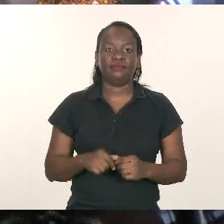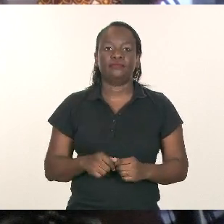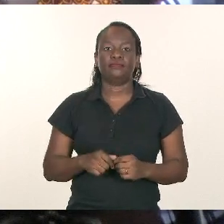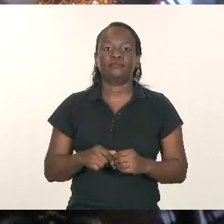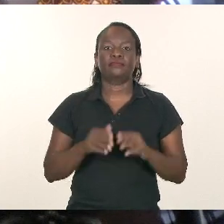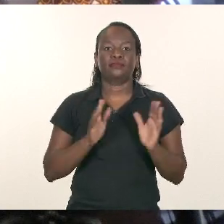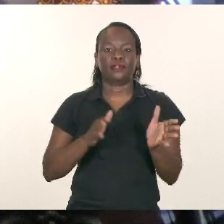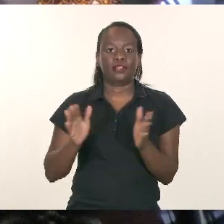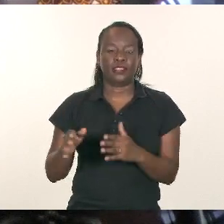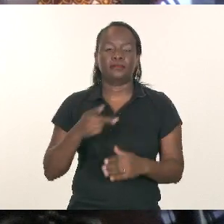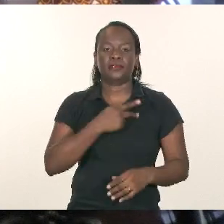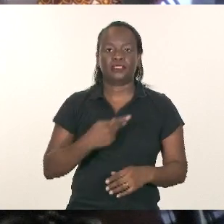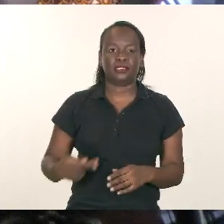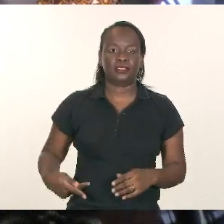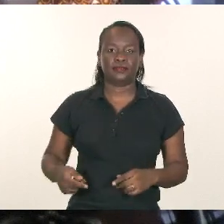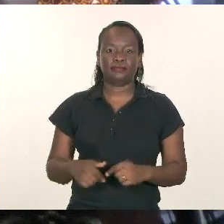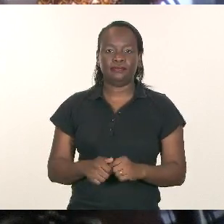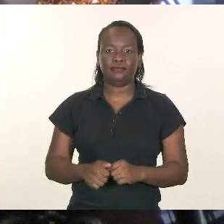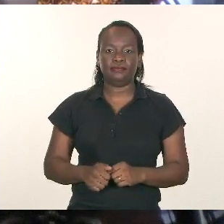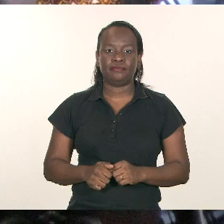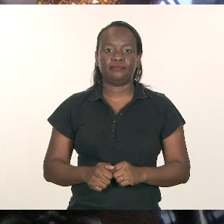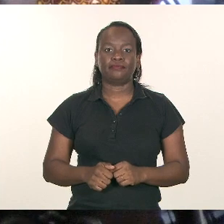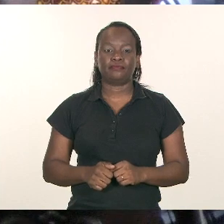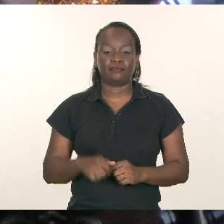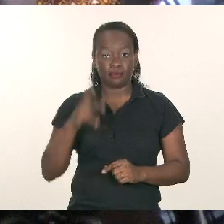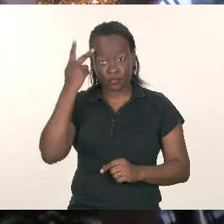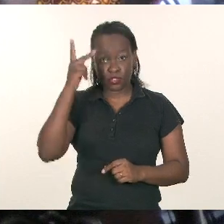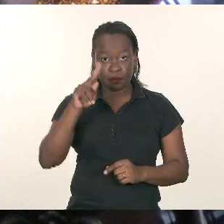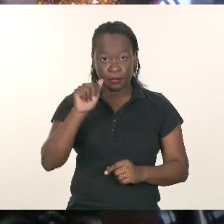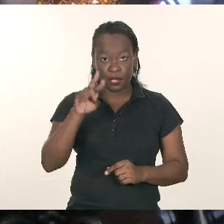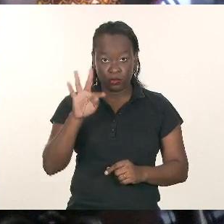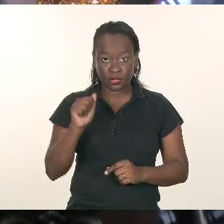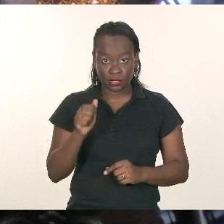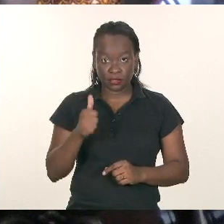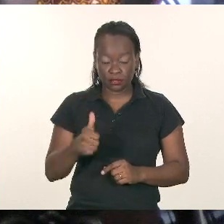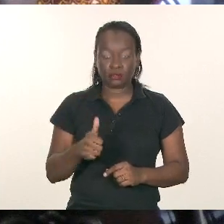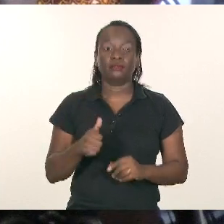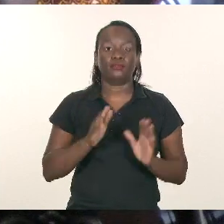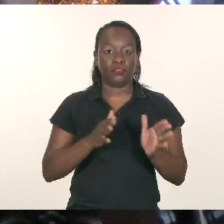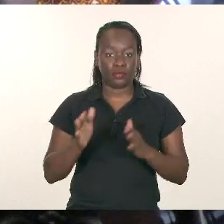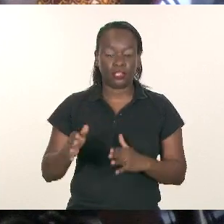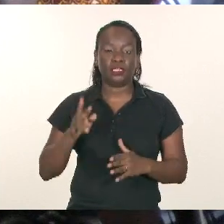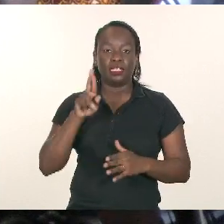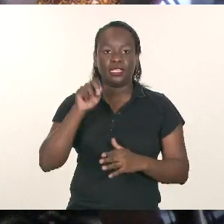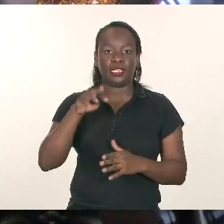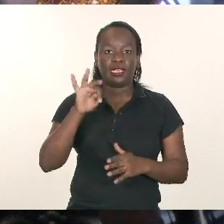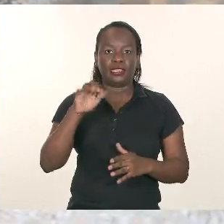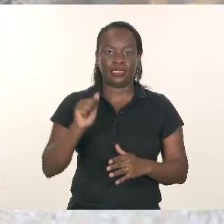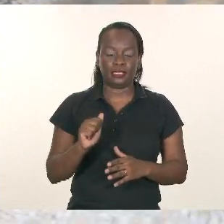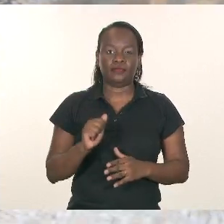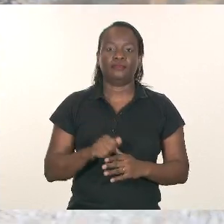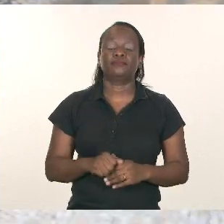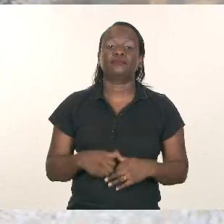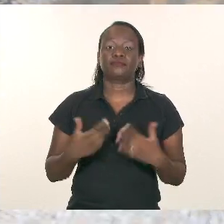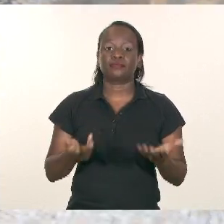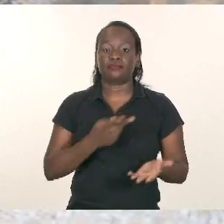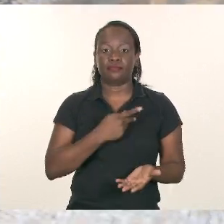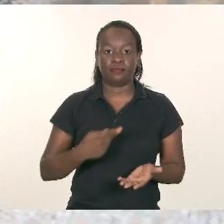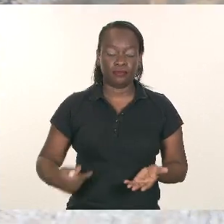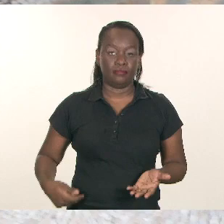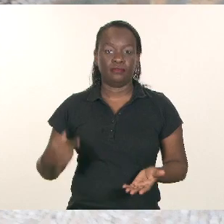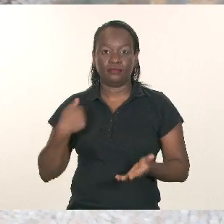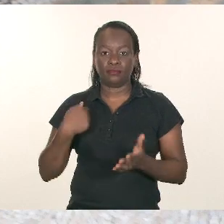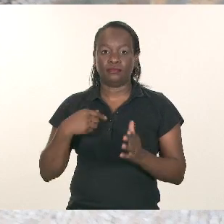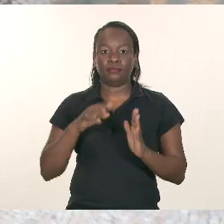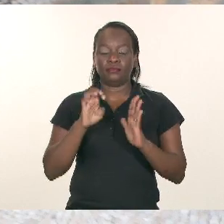de ordem, senhor presidente. Sobre a pauta, deputada Renata? Sim, senhor. Questão de ordem da deputada Renata Souza. Senhor presidente, eu fiz